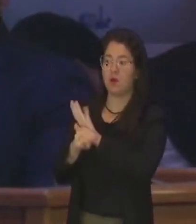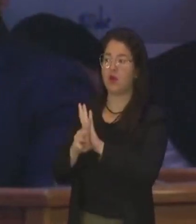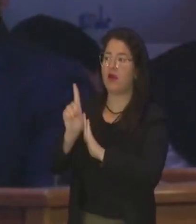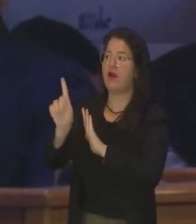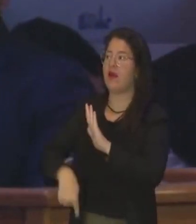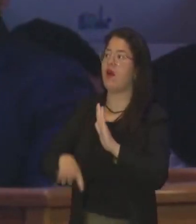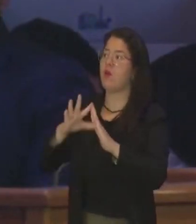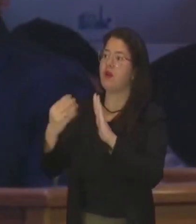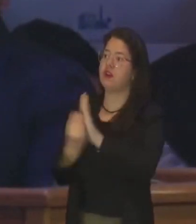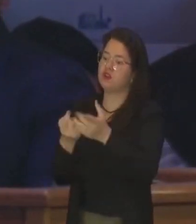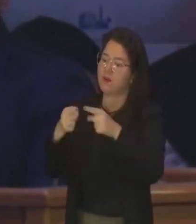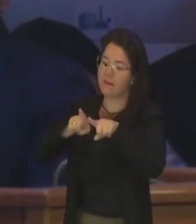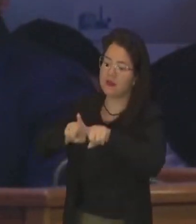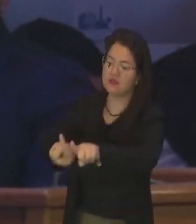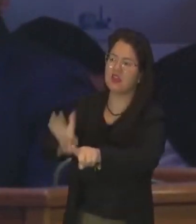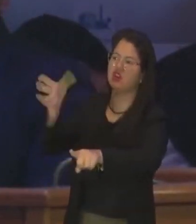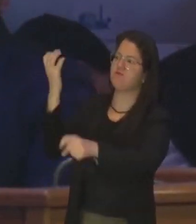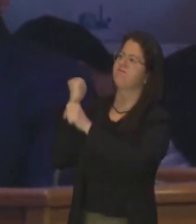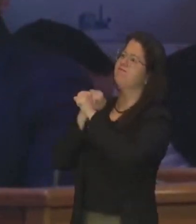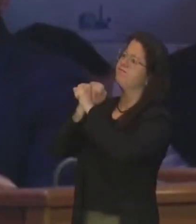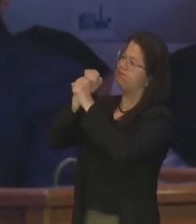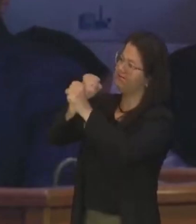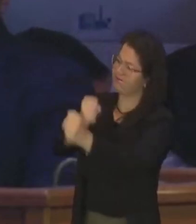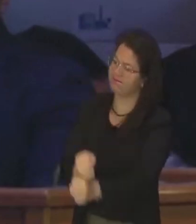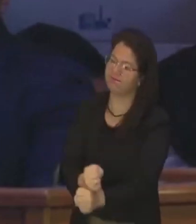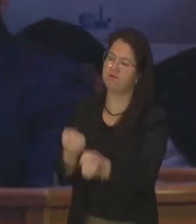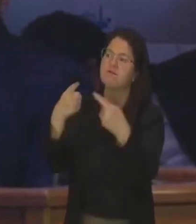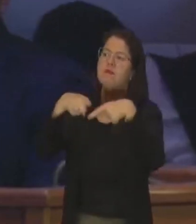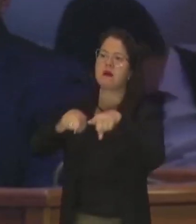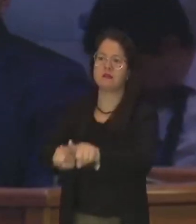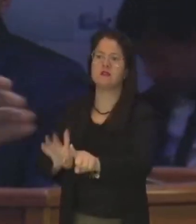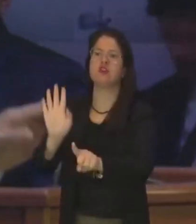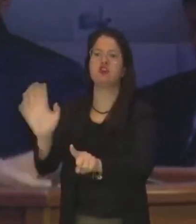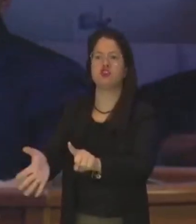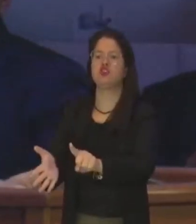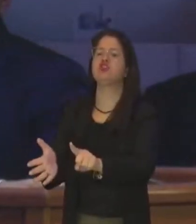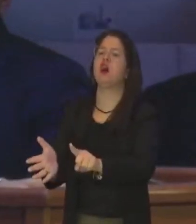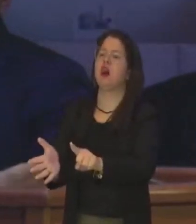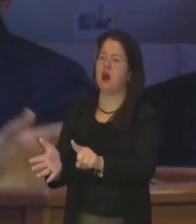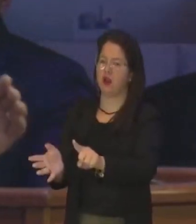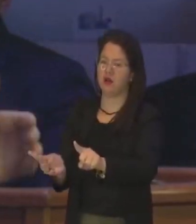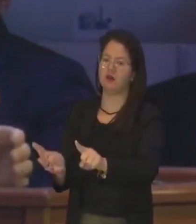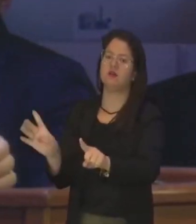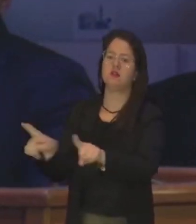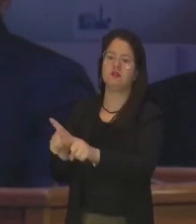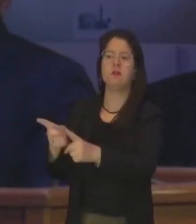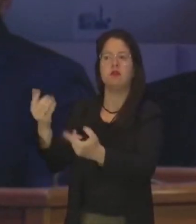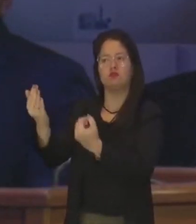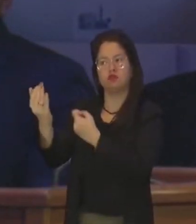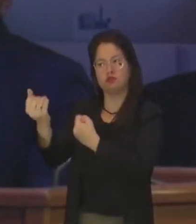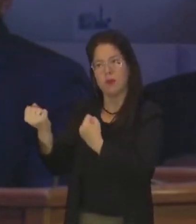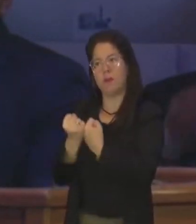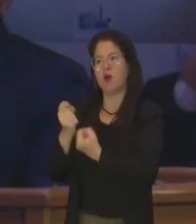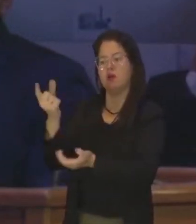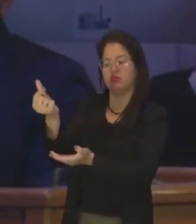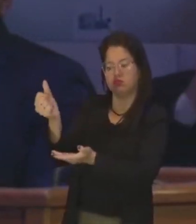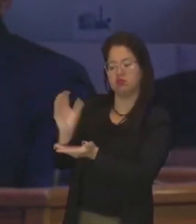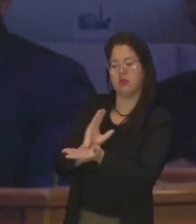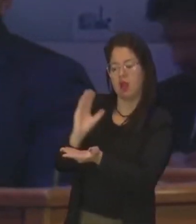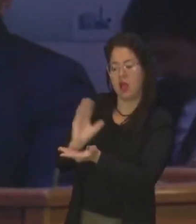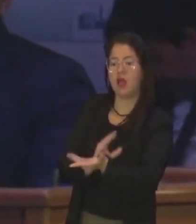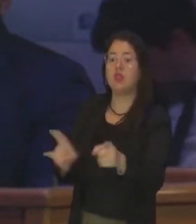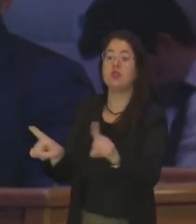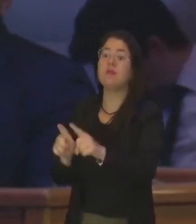uma igreja parceira nossa há muitos anos, né? Parceira pelo PAN, financeiramente, mas também